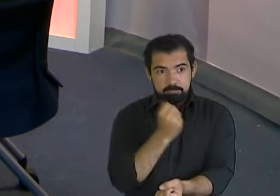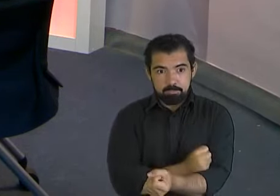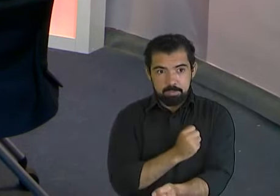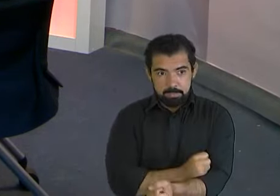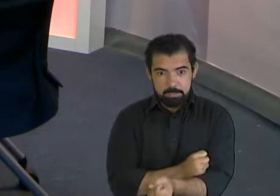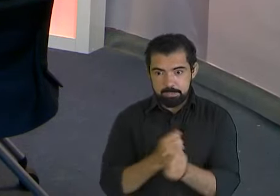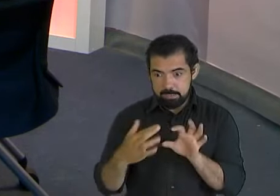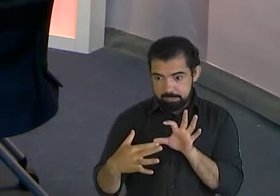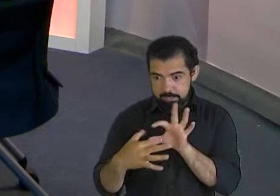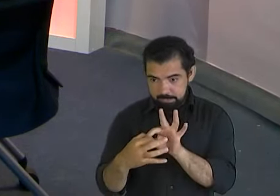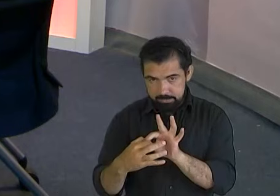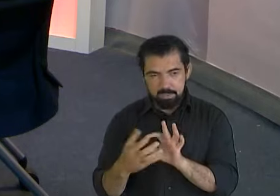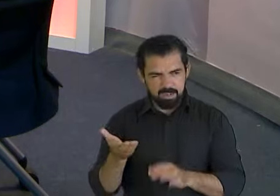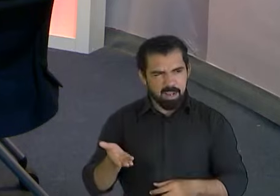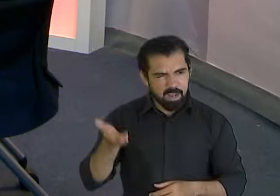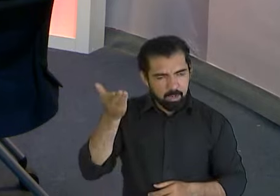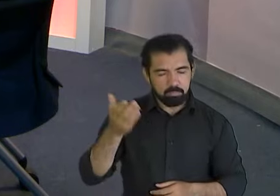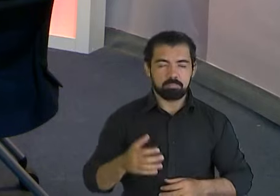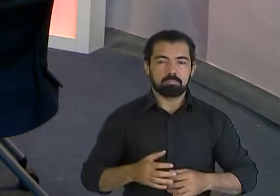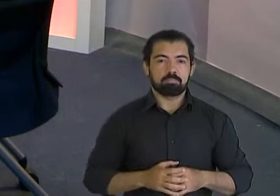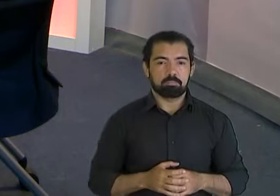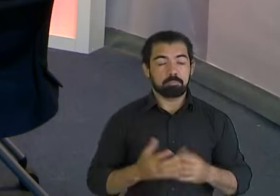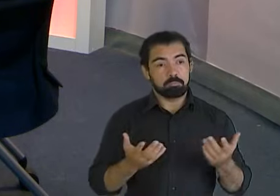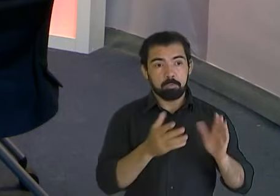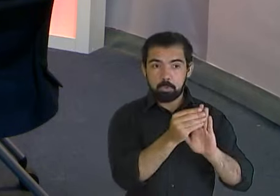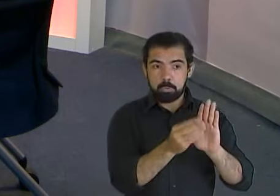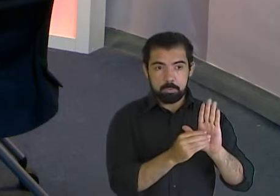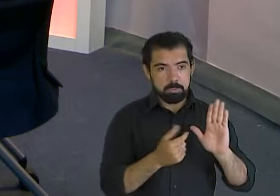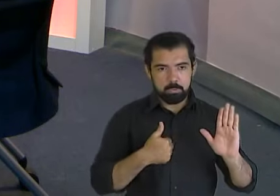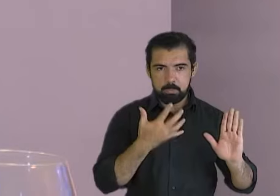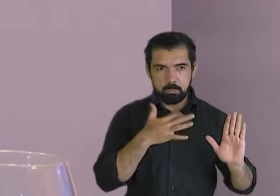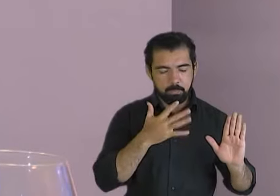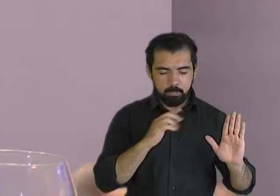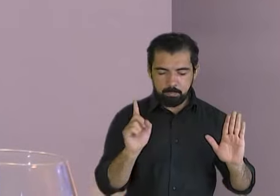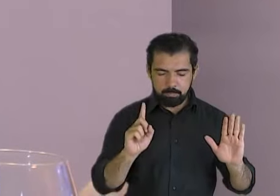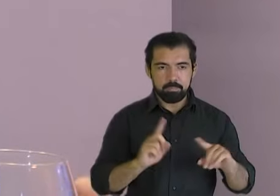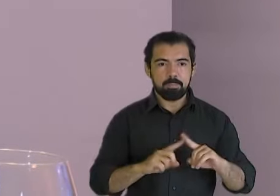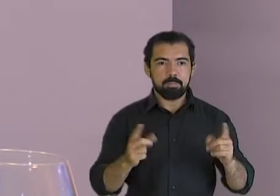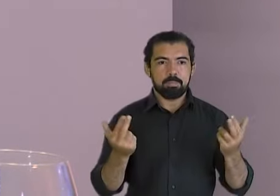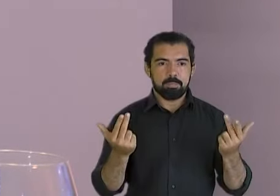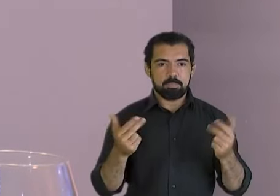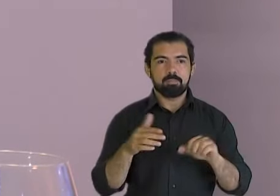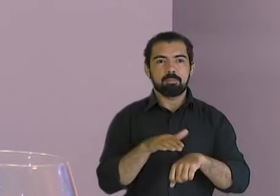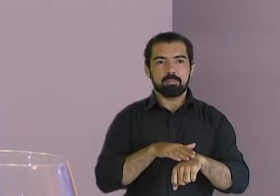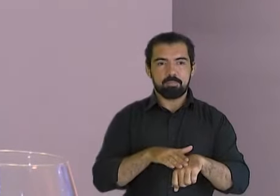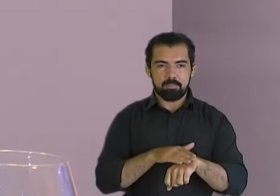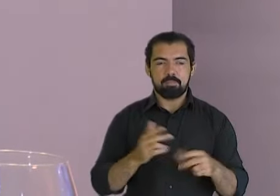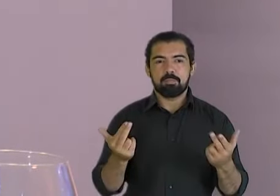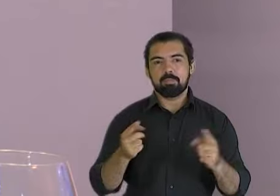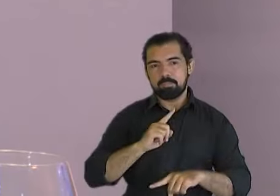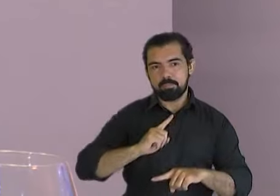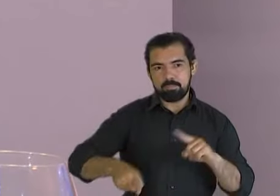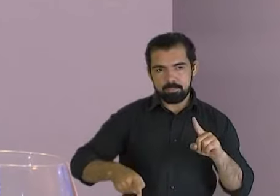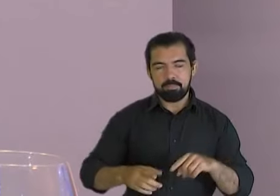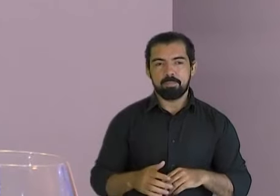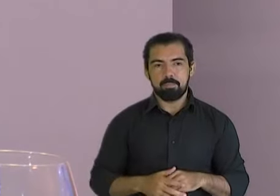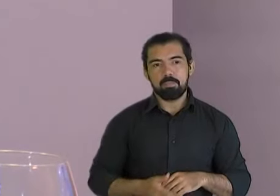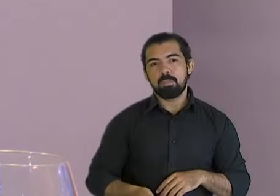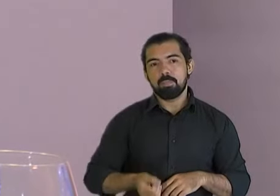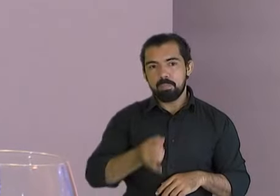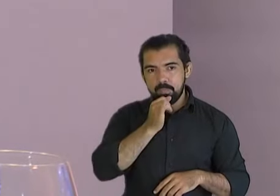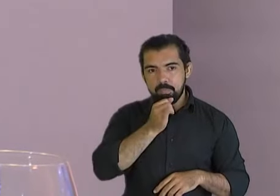muito conhecimento, assim. Mas eu acho que é aquela mesma conversa que a gente teve sobre proibição, né? Eu não sei